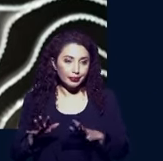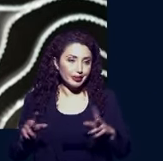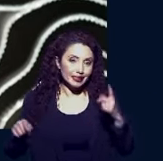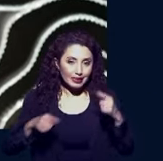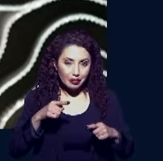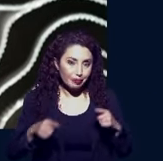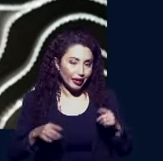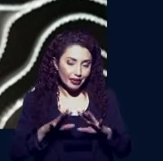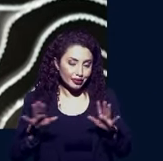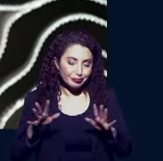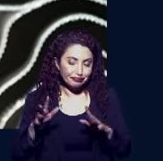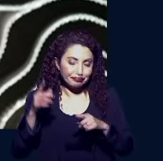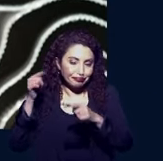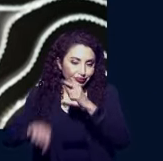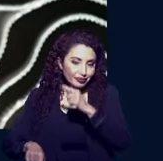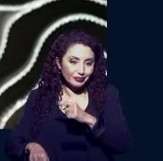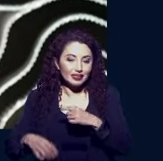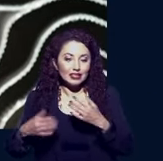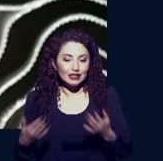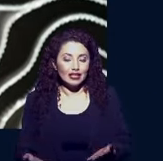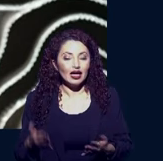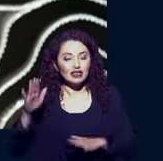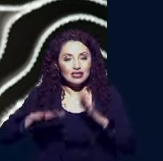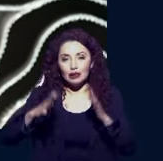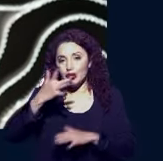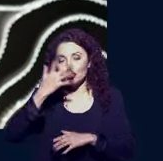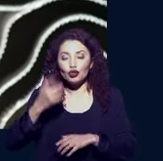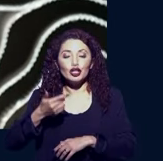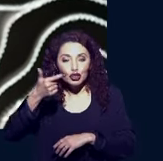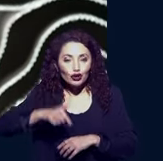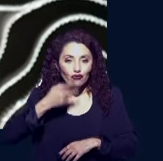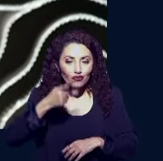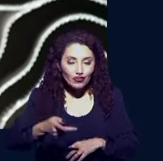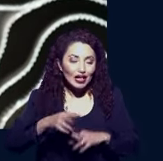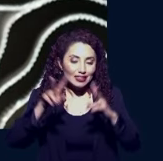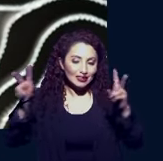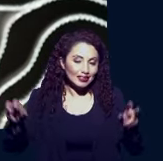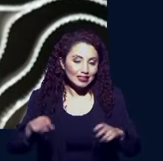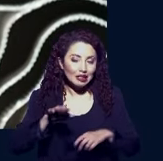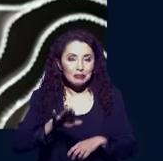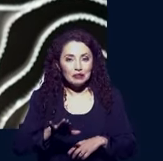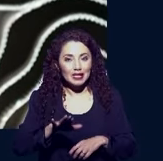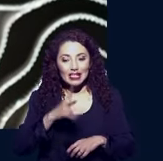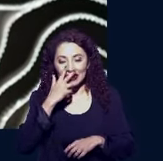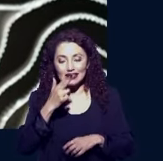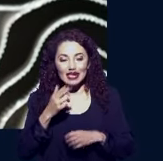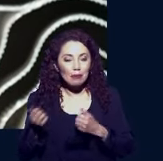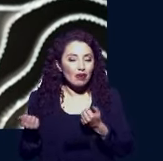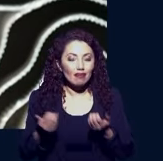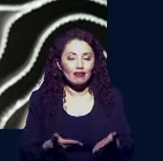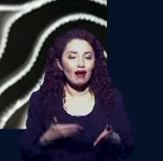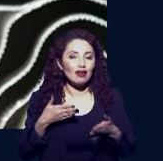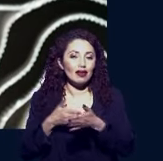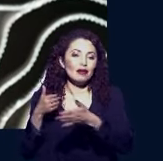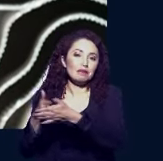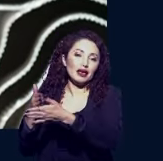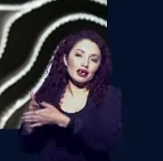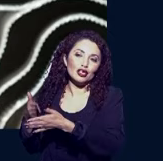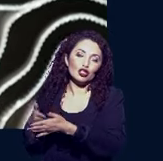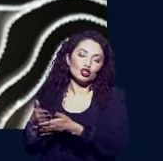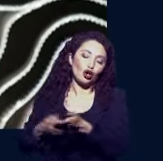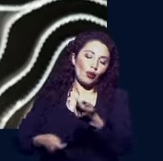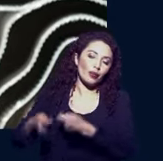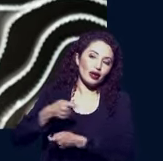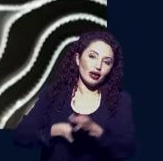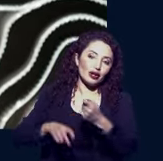tempos em tempos é um argumento que que vem aí eh para poder justamente colocar limitações de acesso de mercado ao